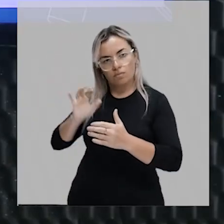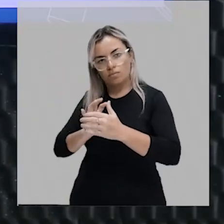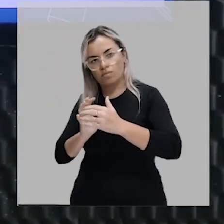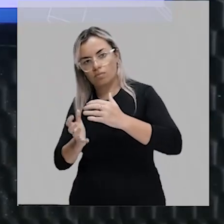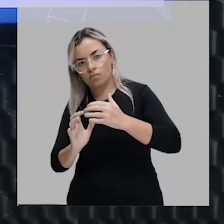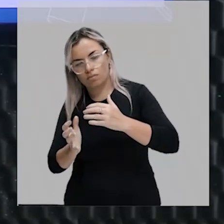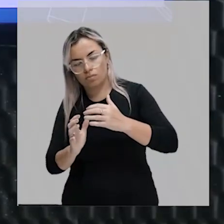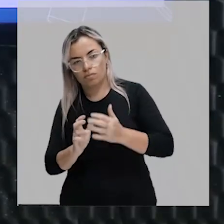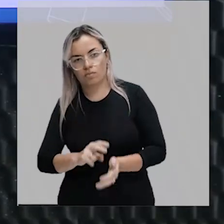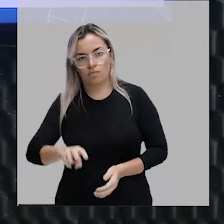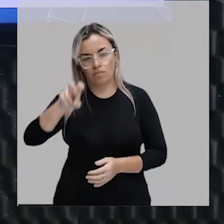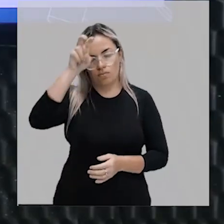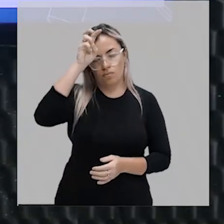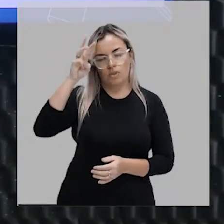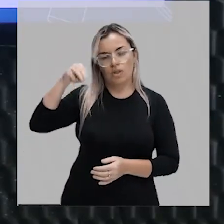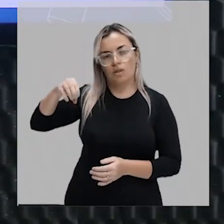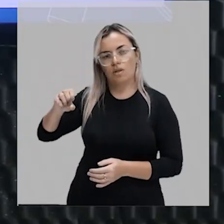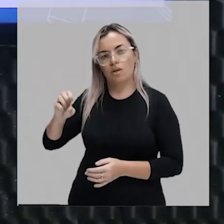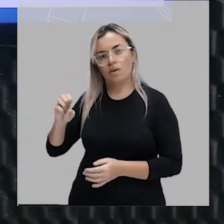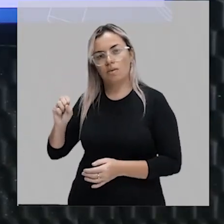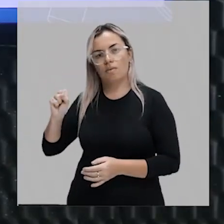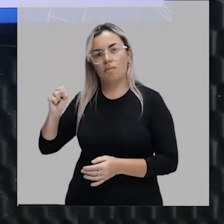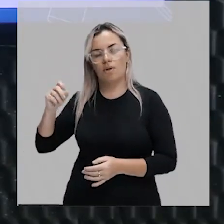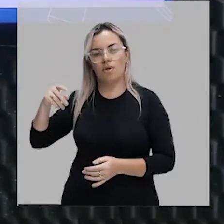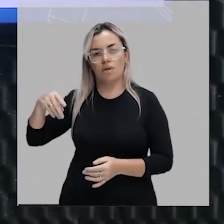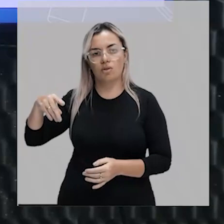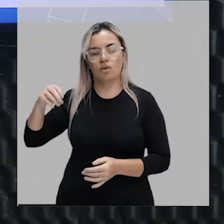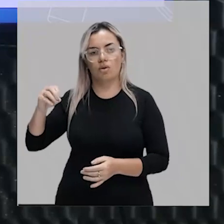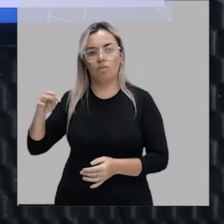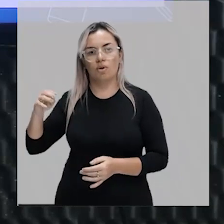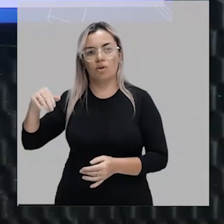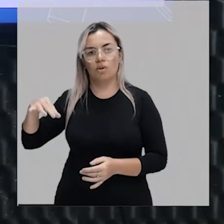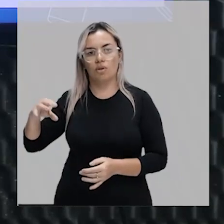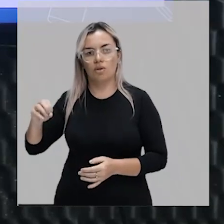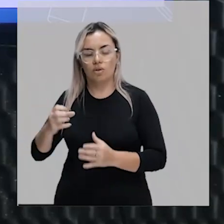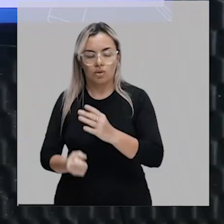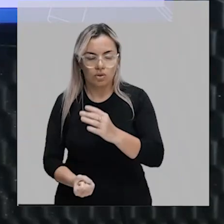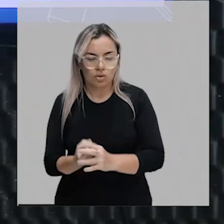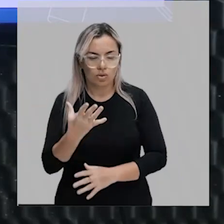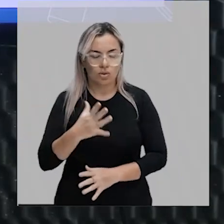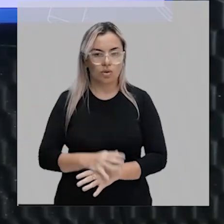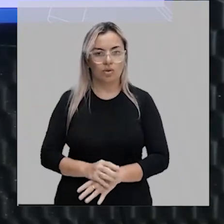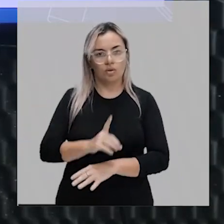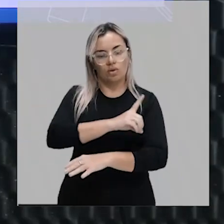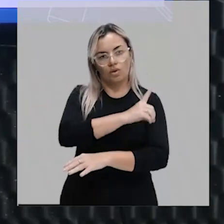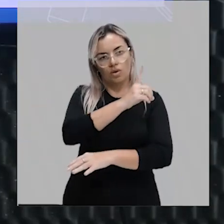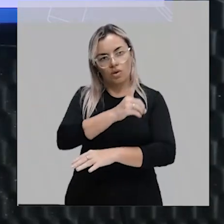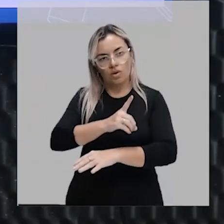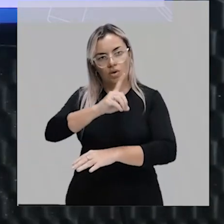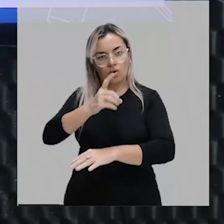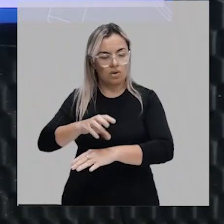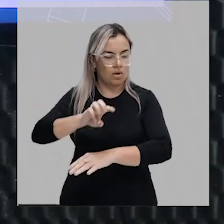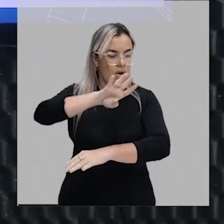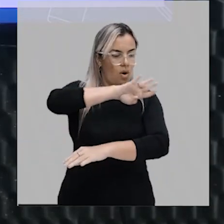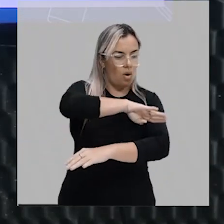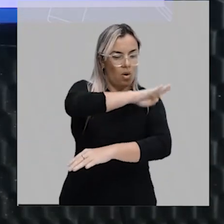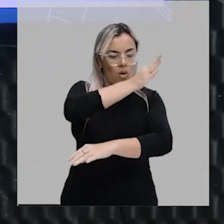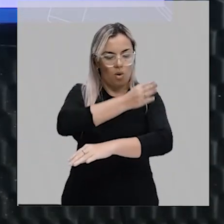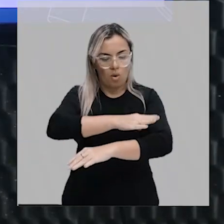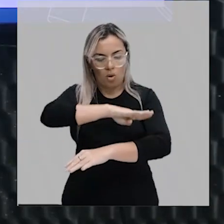Mesopotâmia. Elas estão surgindo em áreas de ambientes desérticos. ou montanhosos,